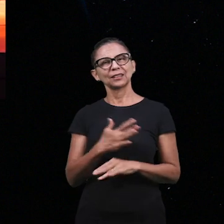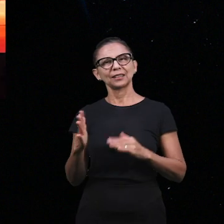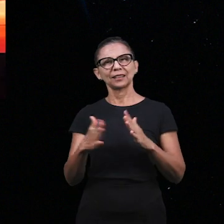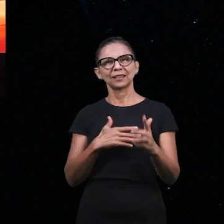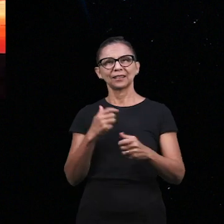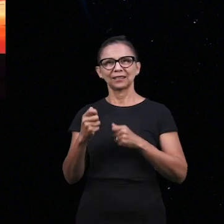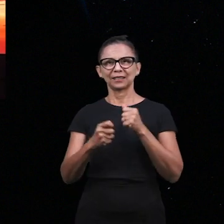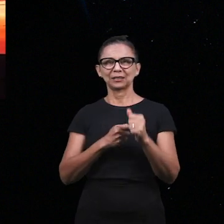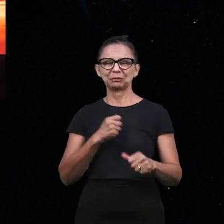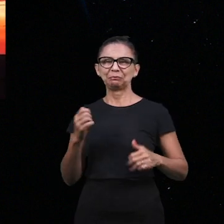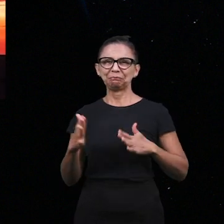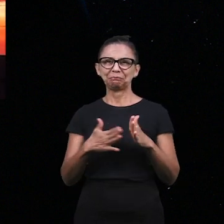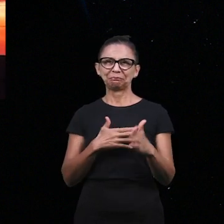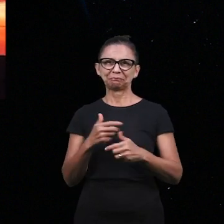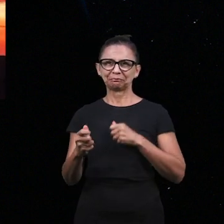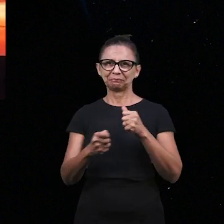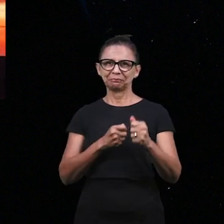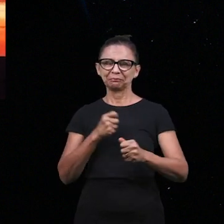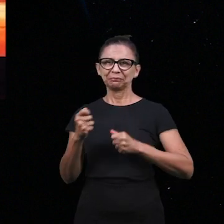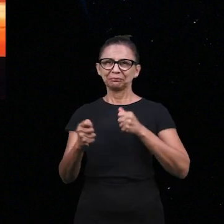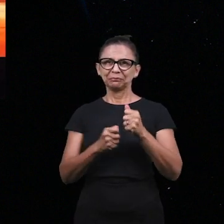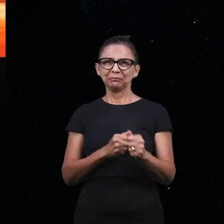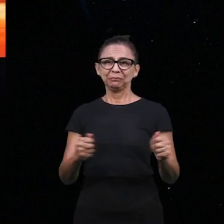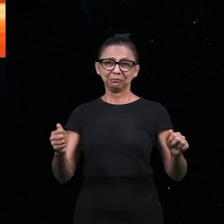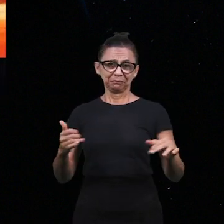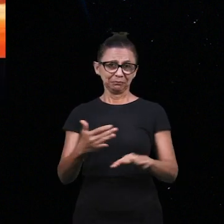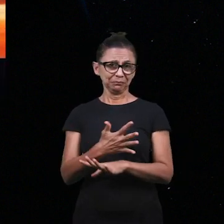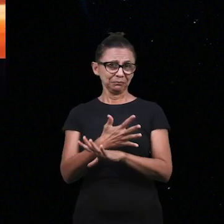Glória, glória, aleluia.